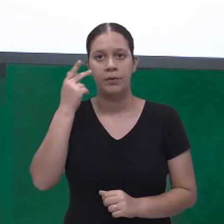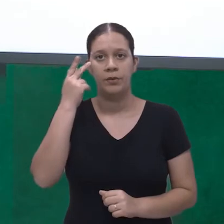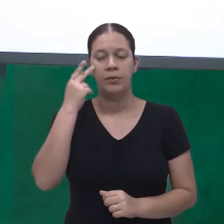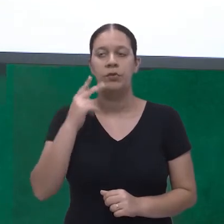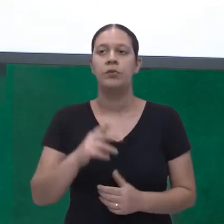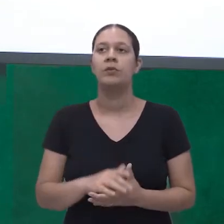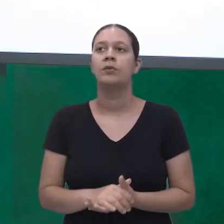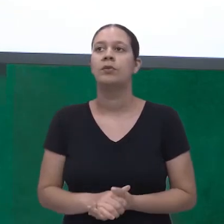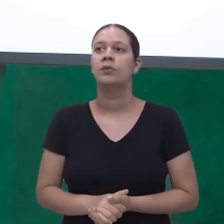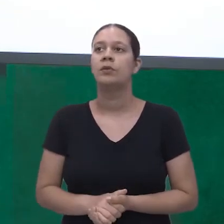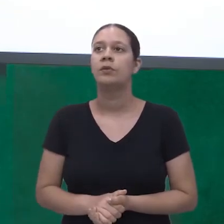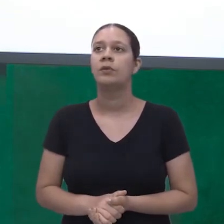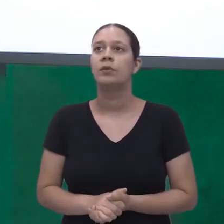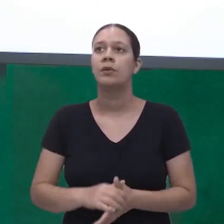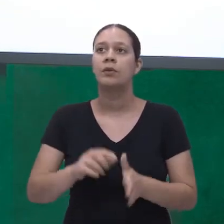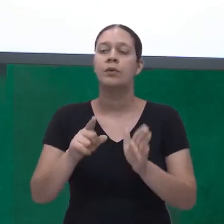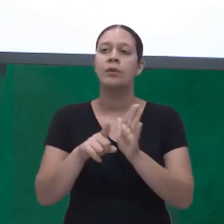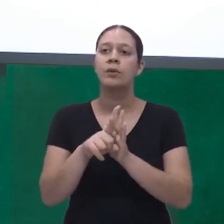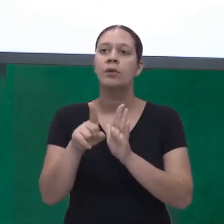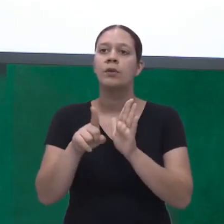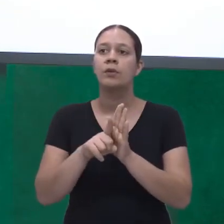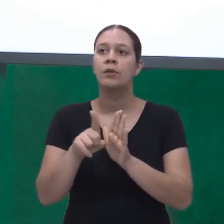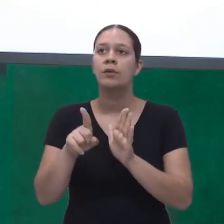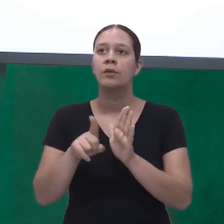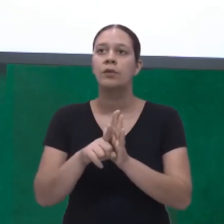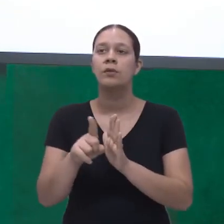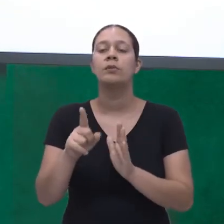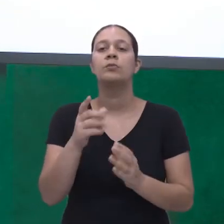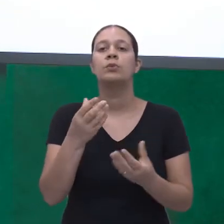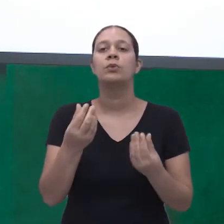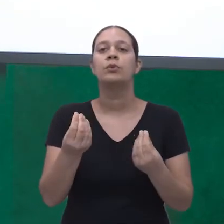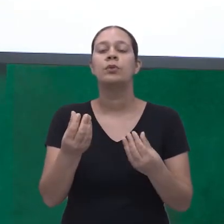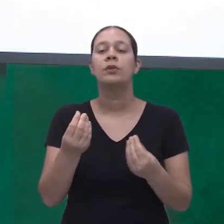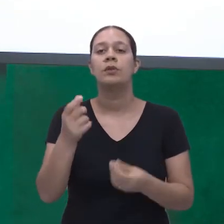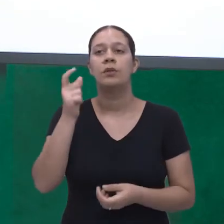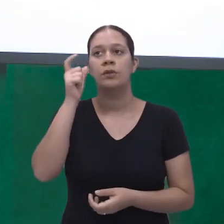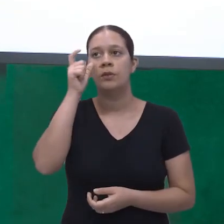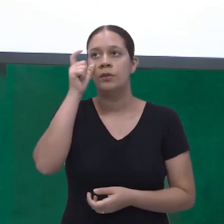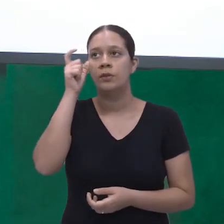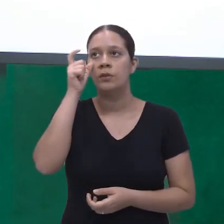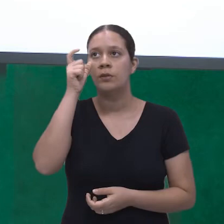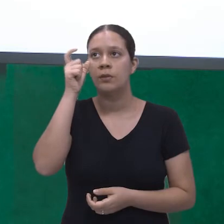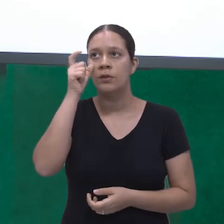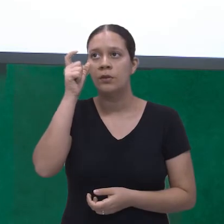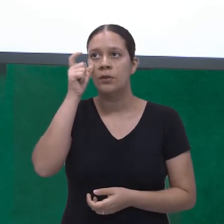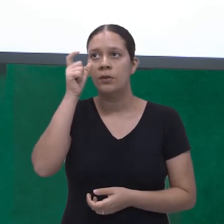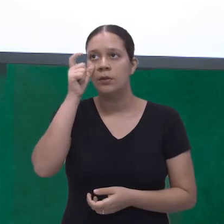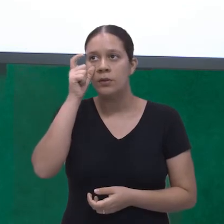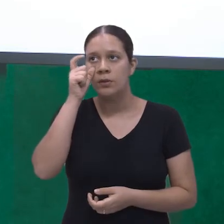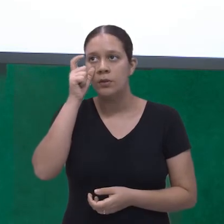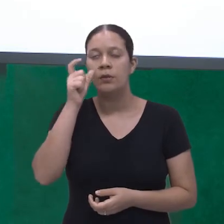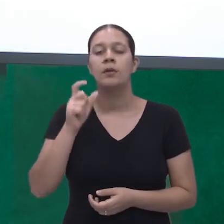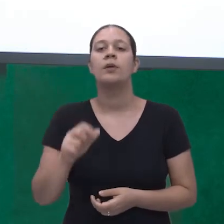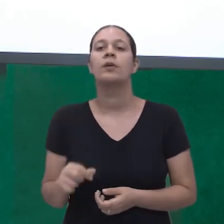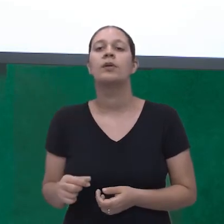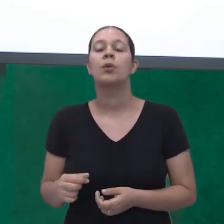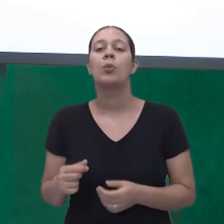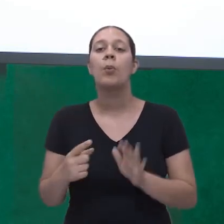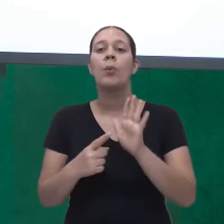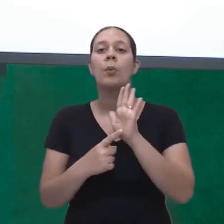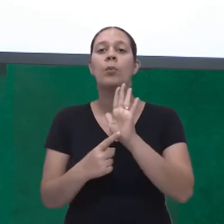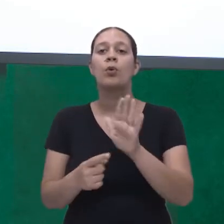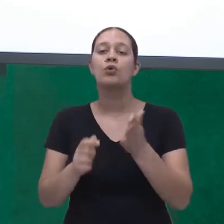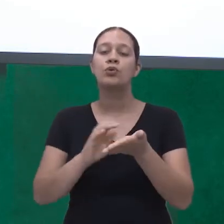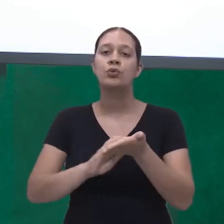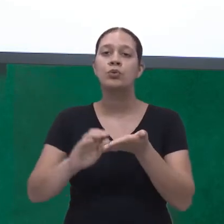equilíbrio. Bom, fazendo aqui uma questão, é uma questão muito interessante, e ele coloca departamento da entropia e